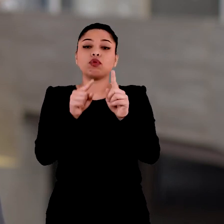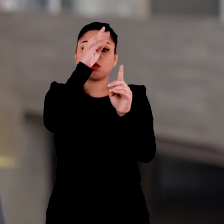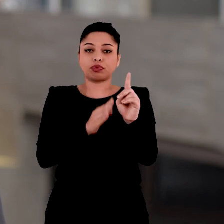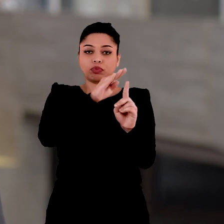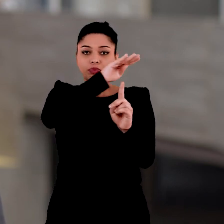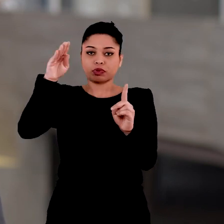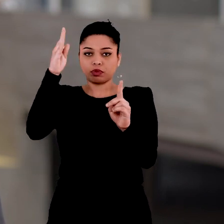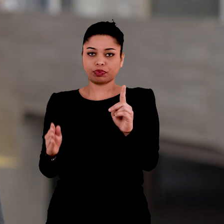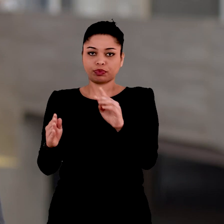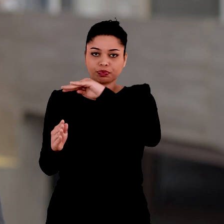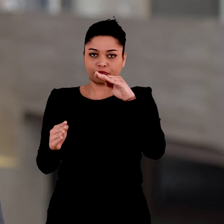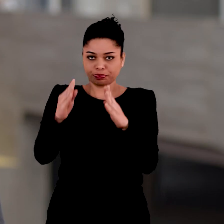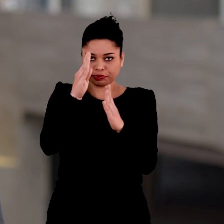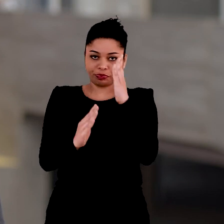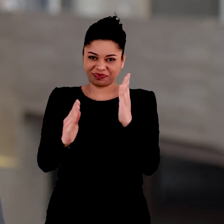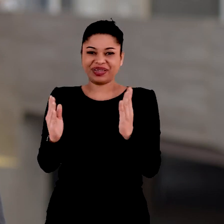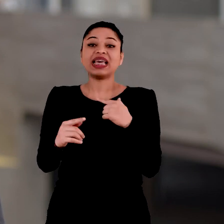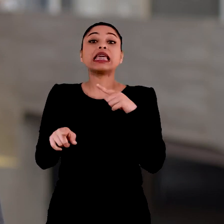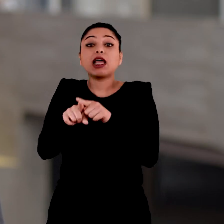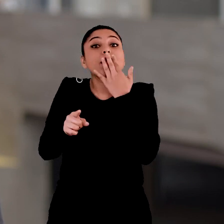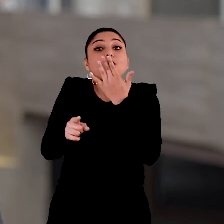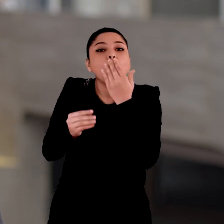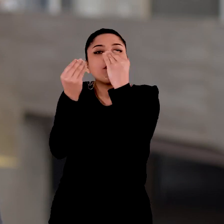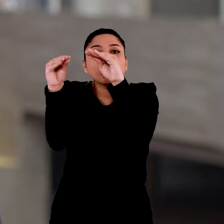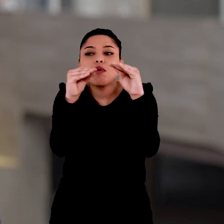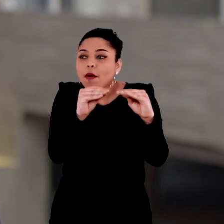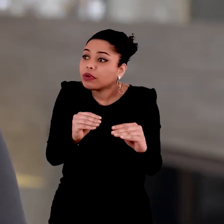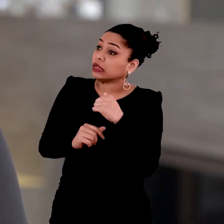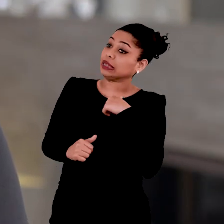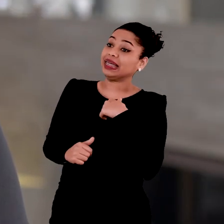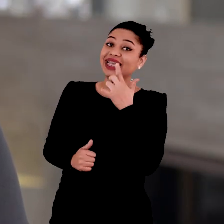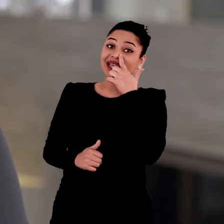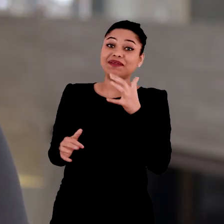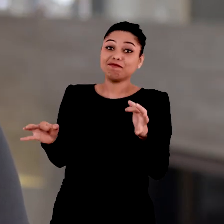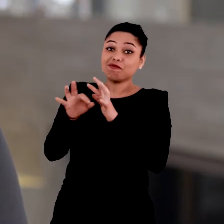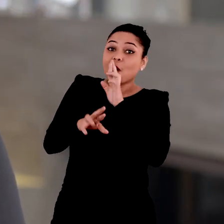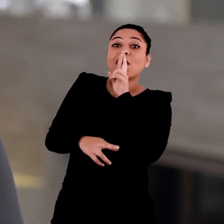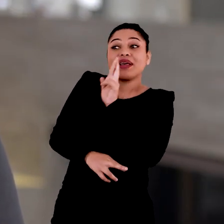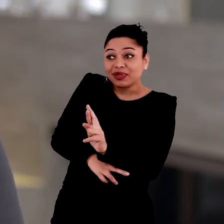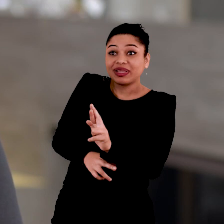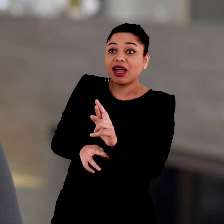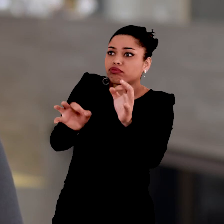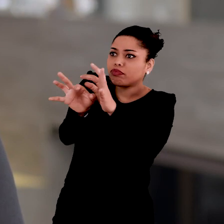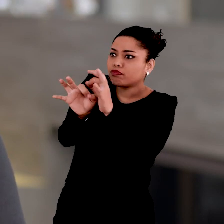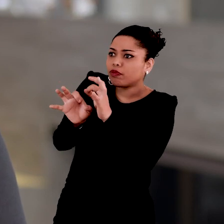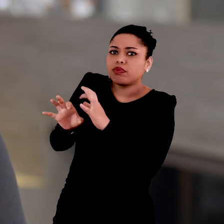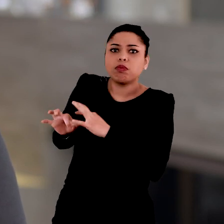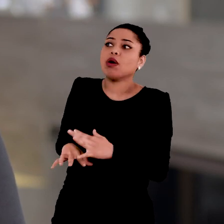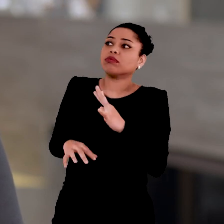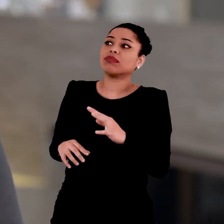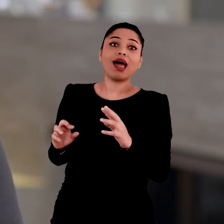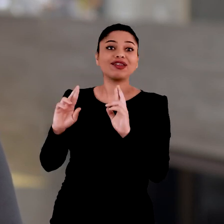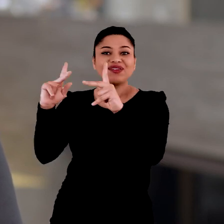vê. E aí a gente buscou fazer uma arquitetura dentro das possibilidades. Bom, a gente assim, ficou bem surpreso por